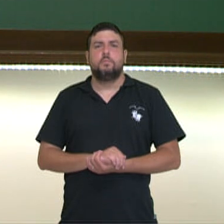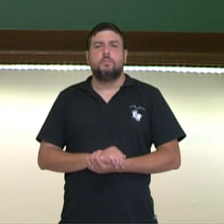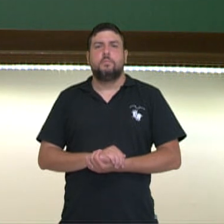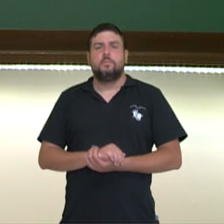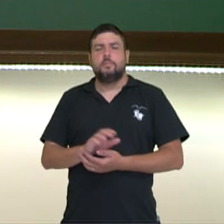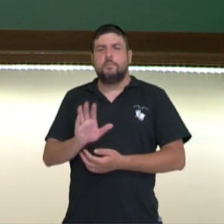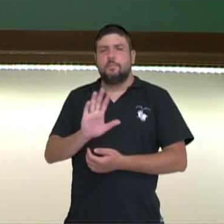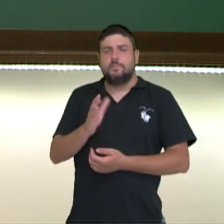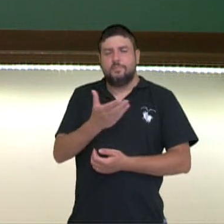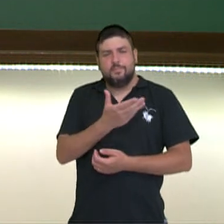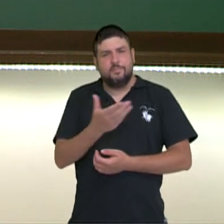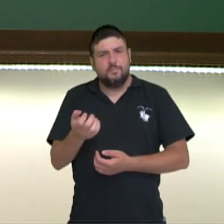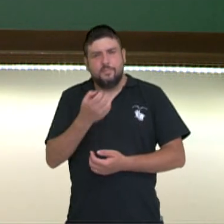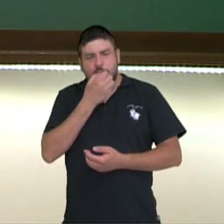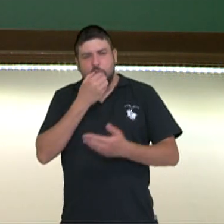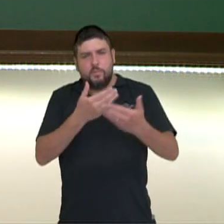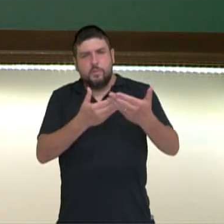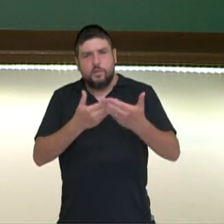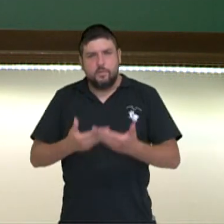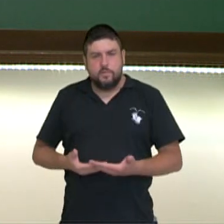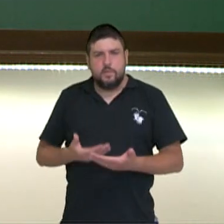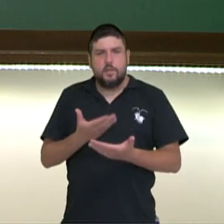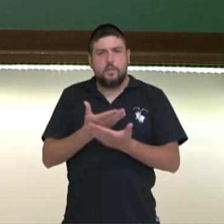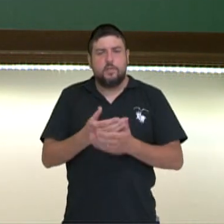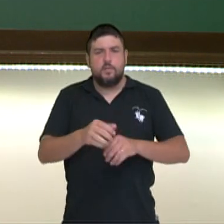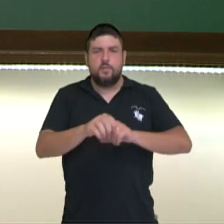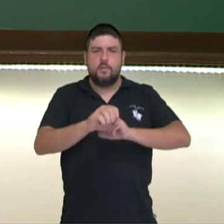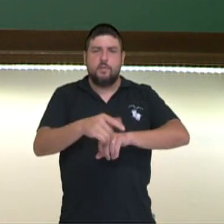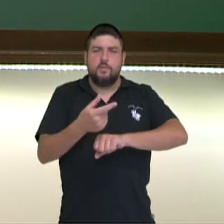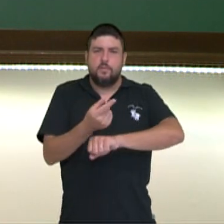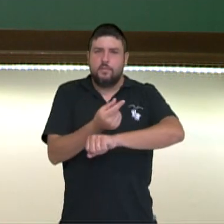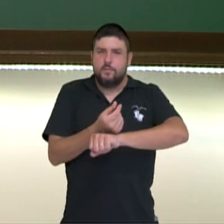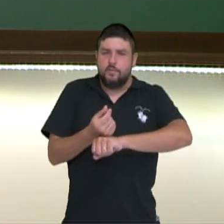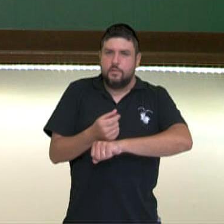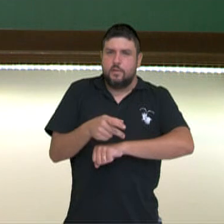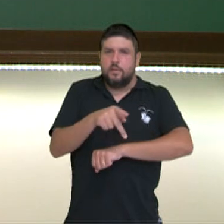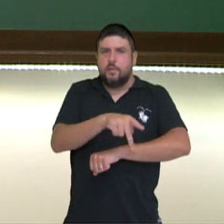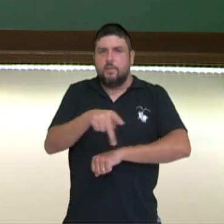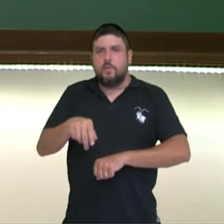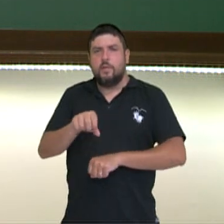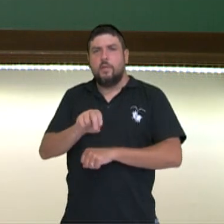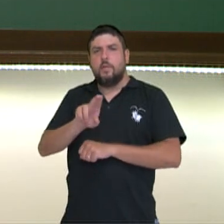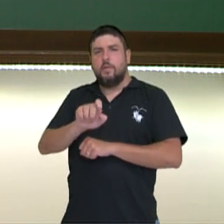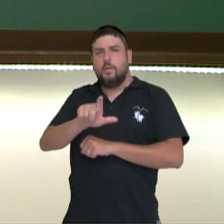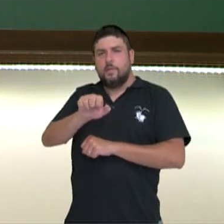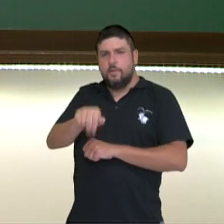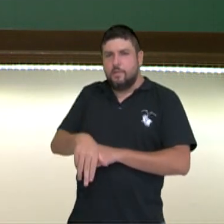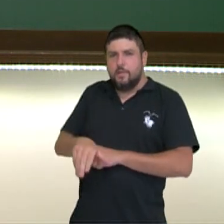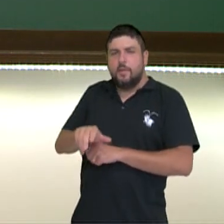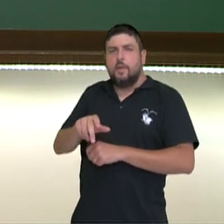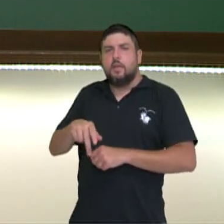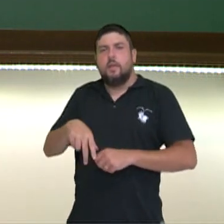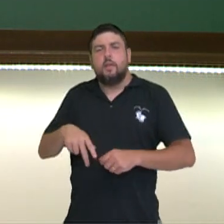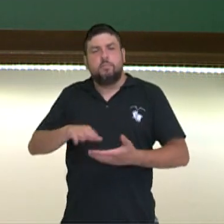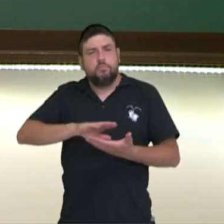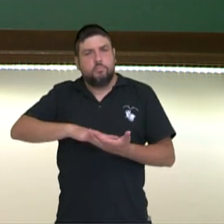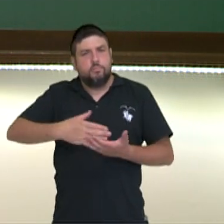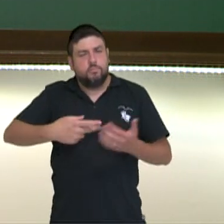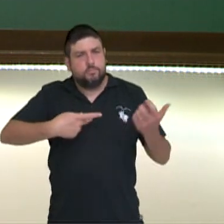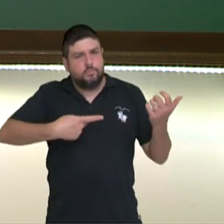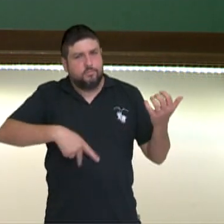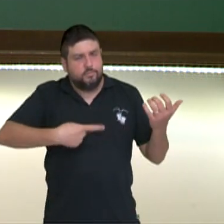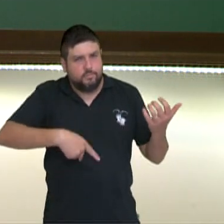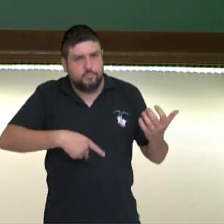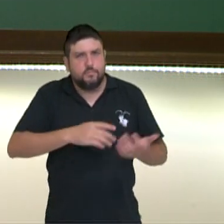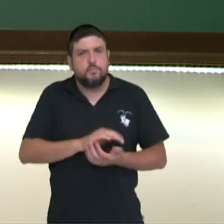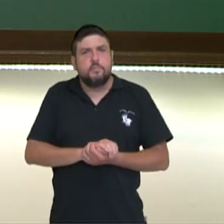Olá pessoal, bem-vindos a mais uma aula de Educação Financeira. Eu sou a professora Suelen Rodrigues e hoje estou aqui com o Paulo e nós vamos tratar um pouquinho hoje